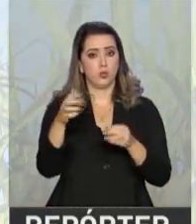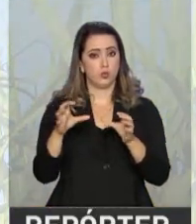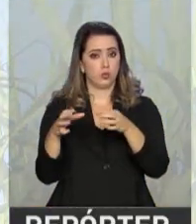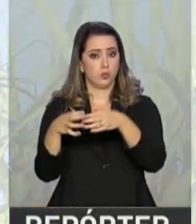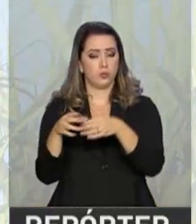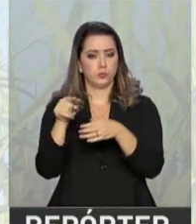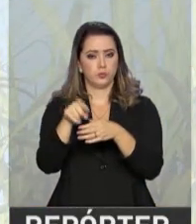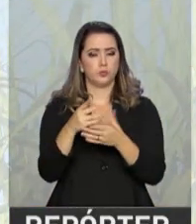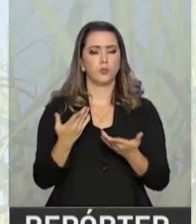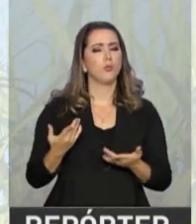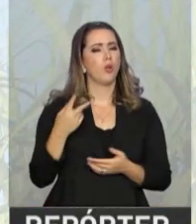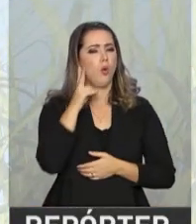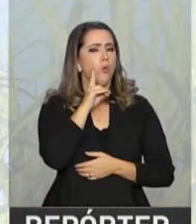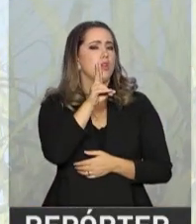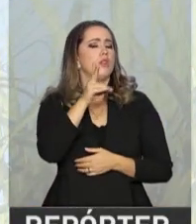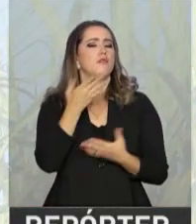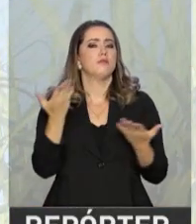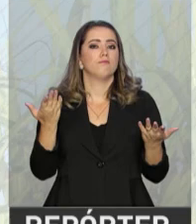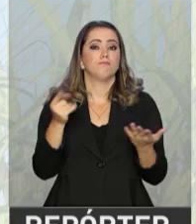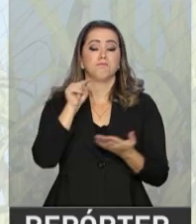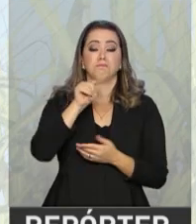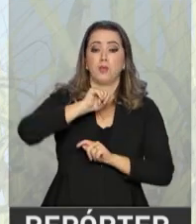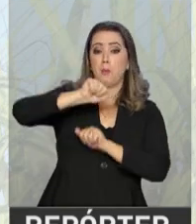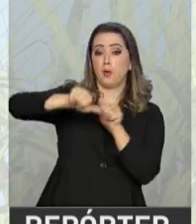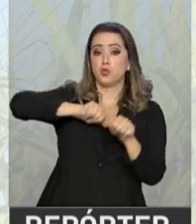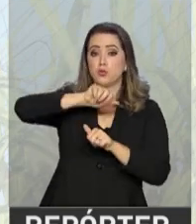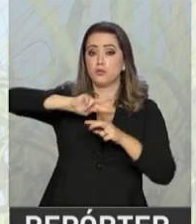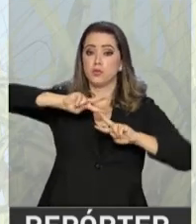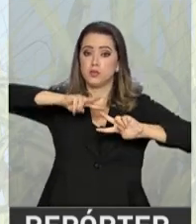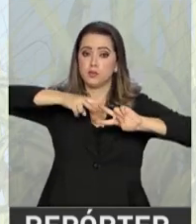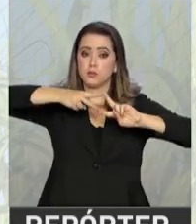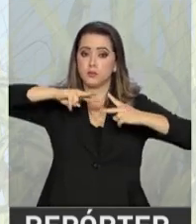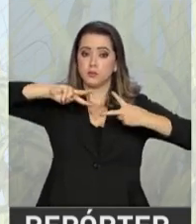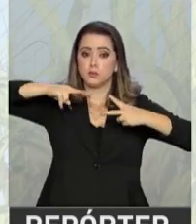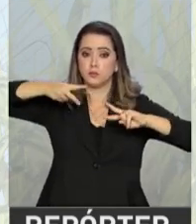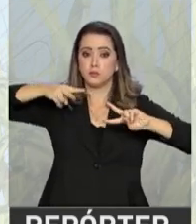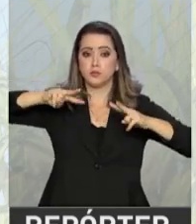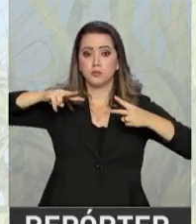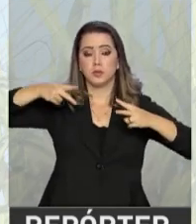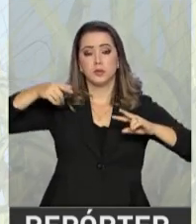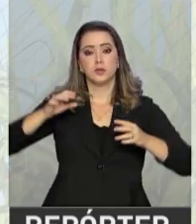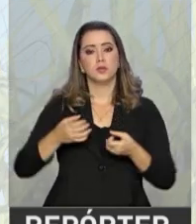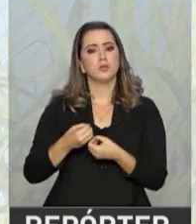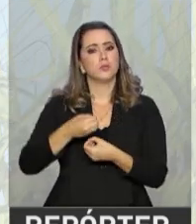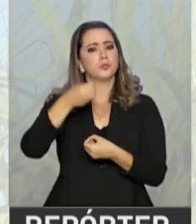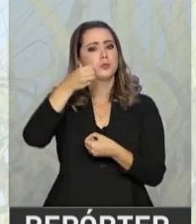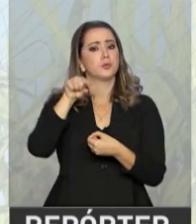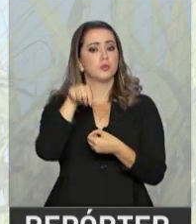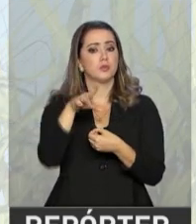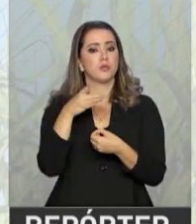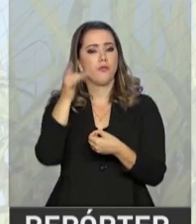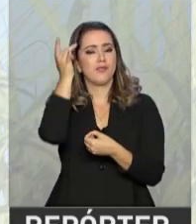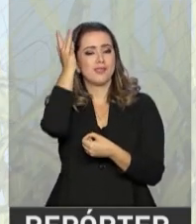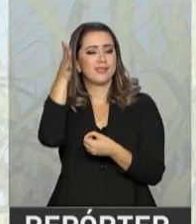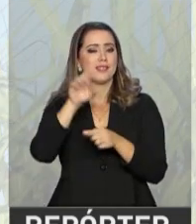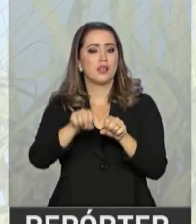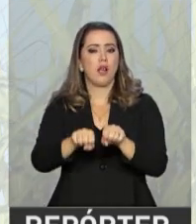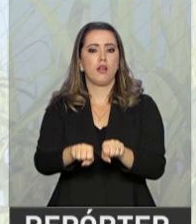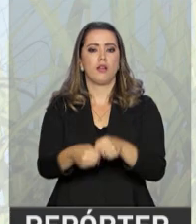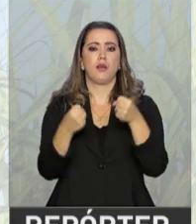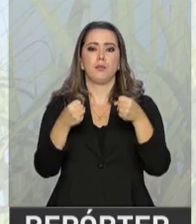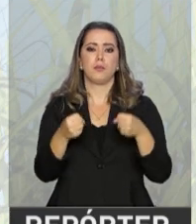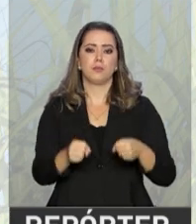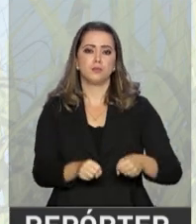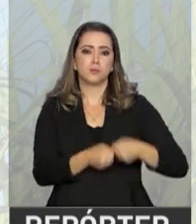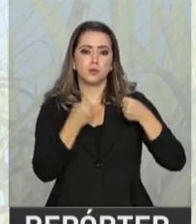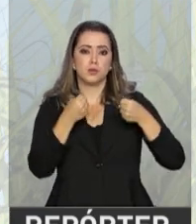cientistas constatou que a modificação genética das células da biomassa de cana facilita quebra das paredes dessas